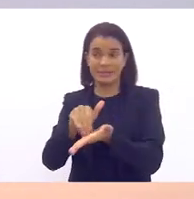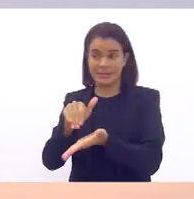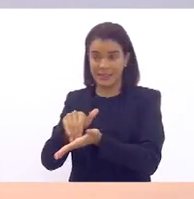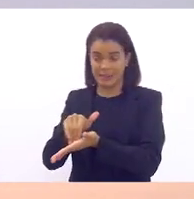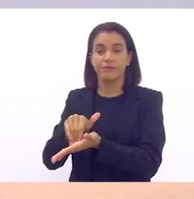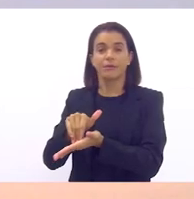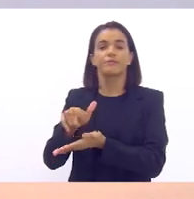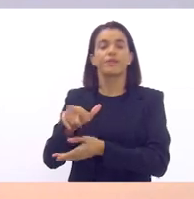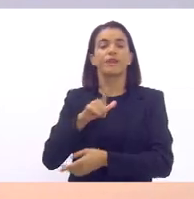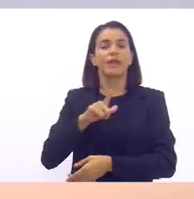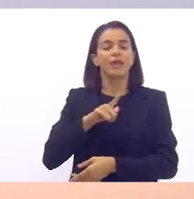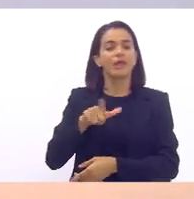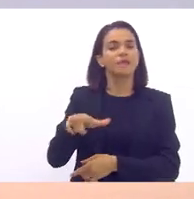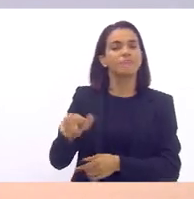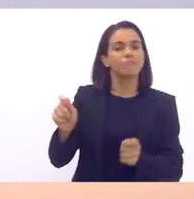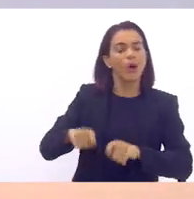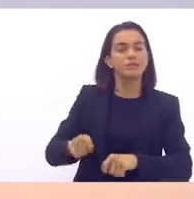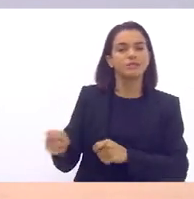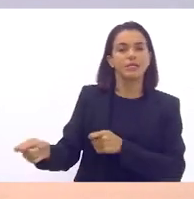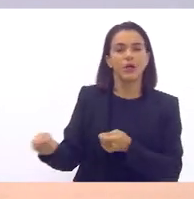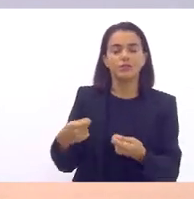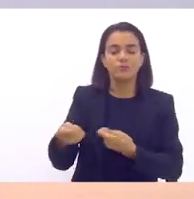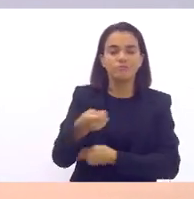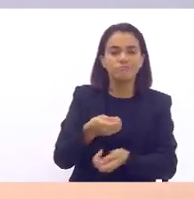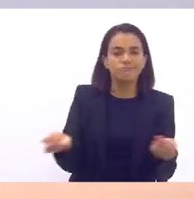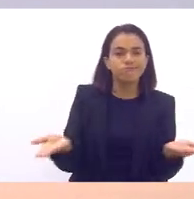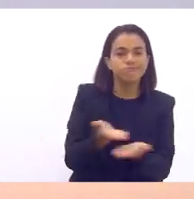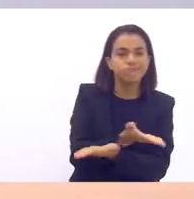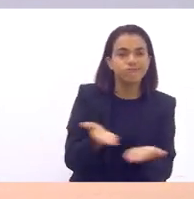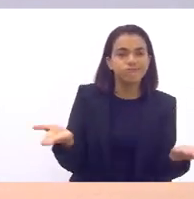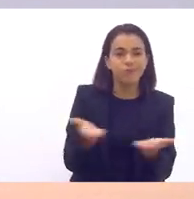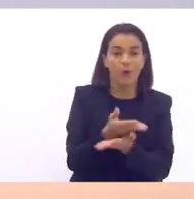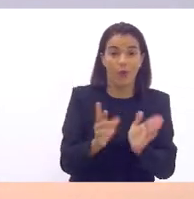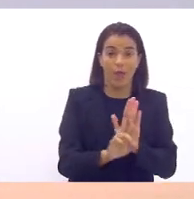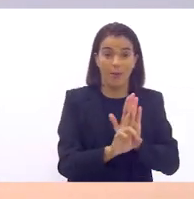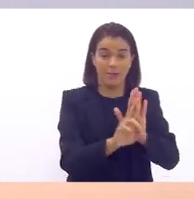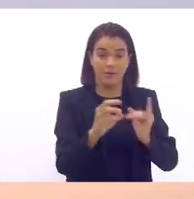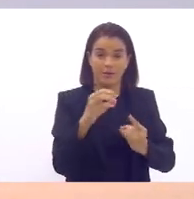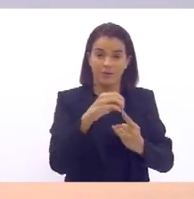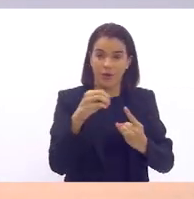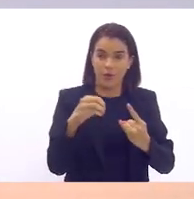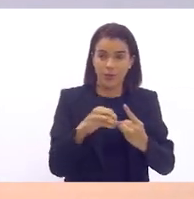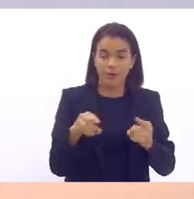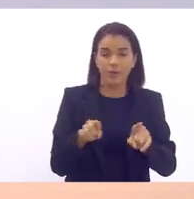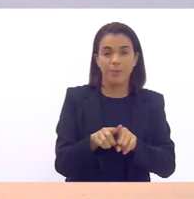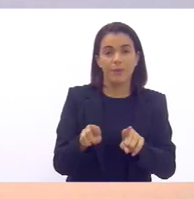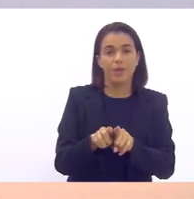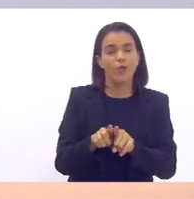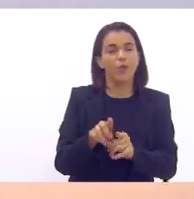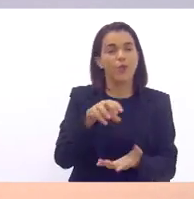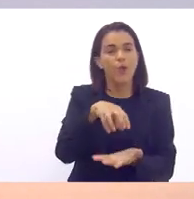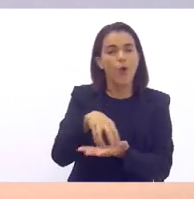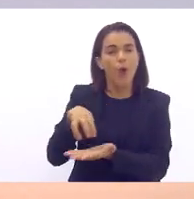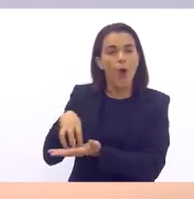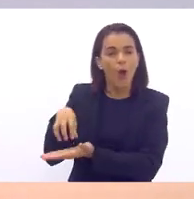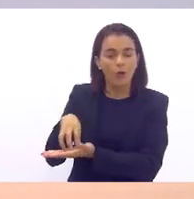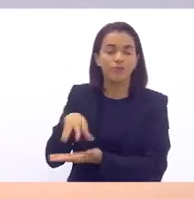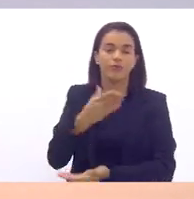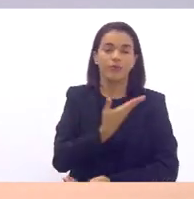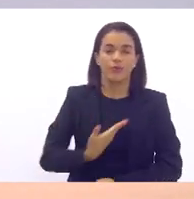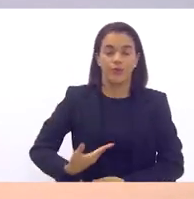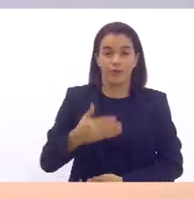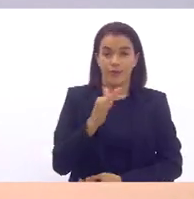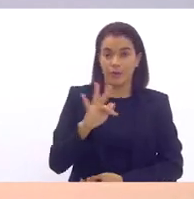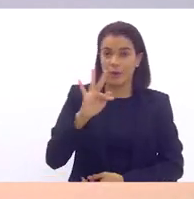os nossos articuladores diretos com a representação da fio Cruz dos órgãos do governo federal e eu acho que é uma